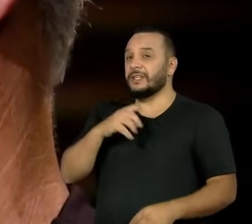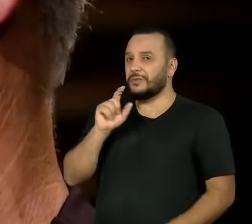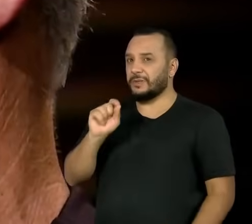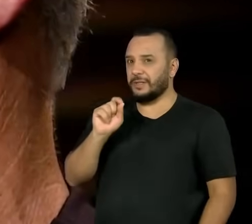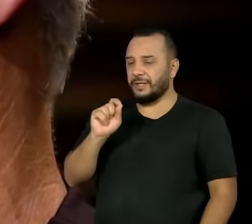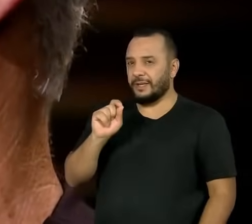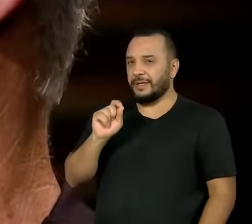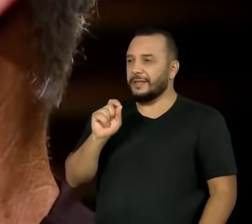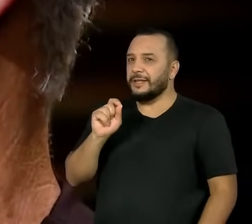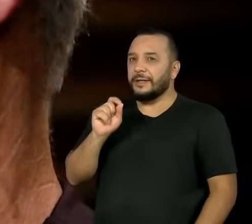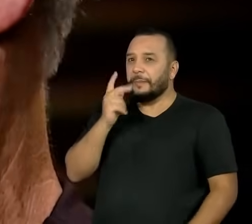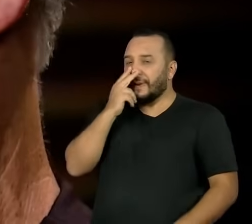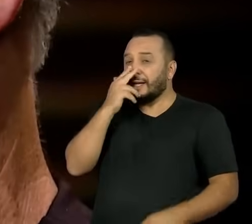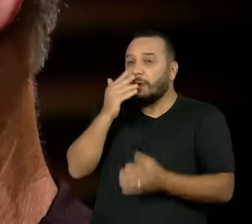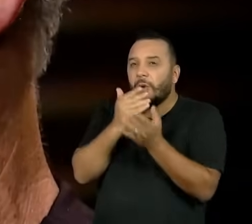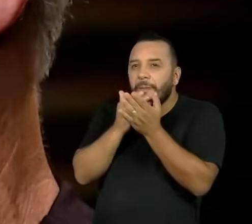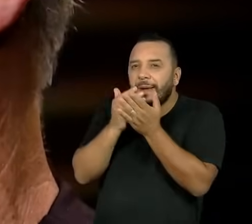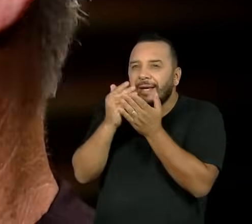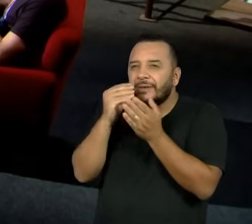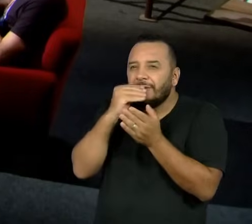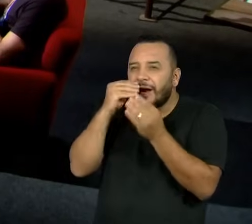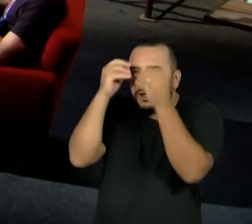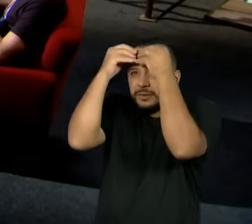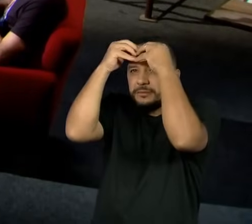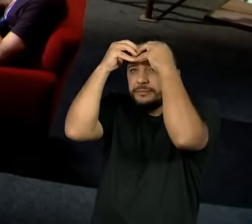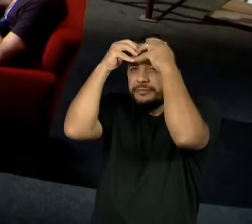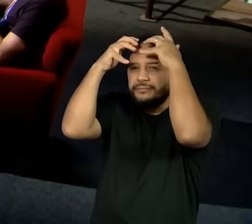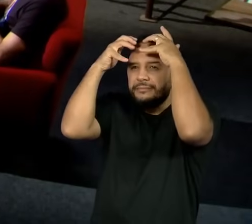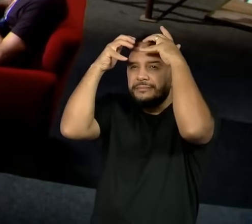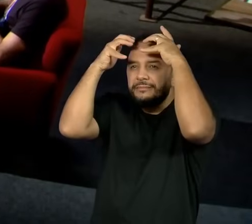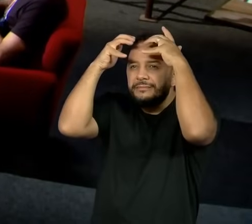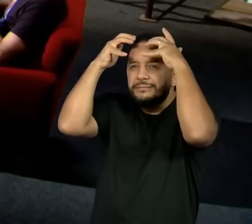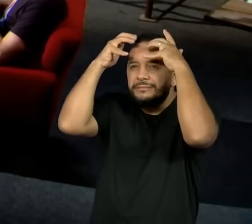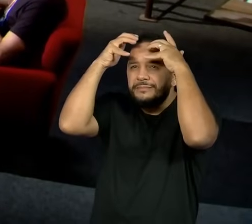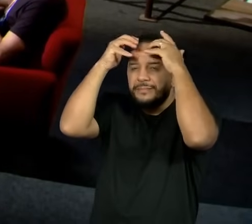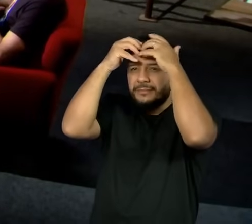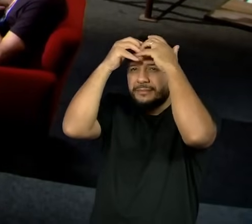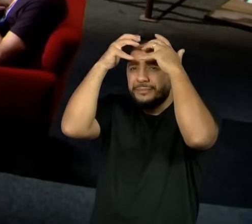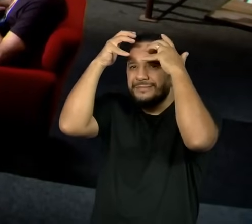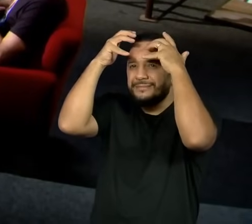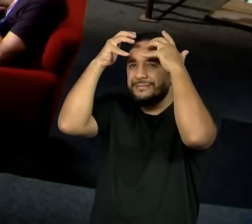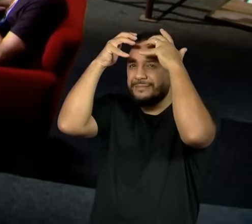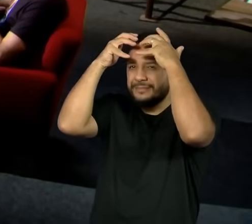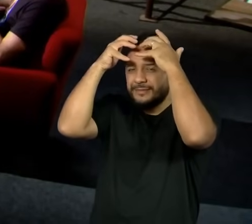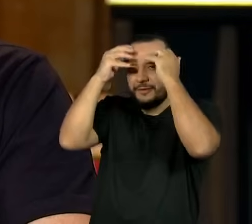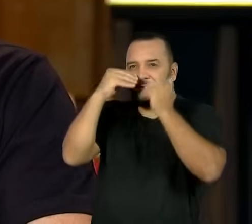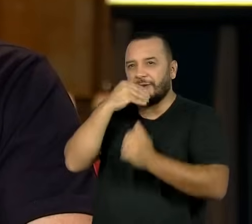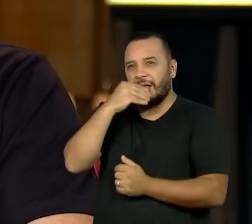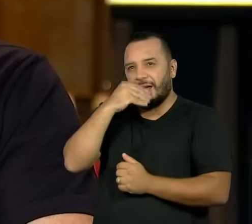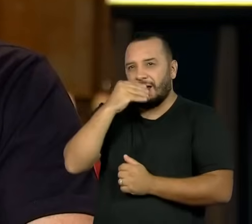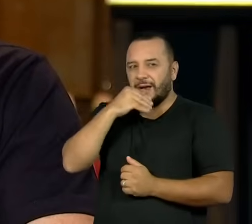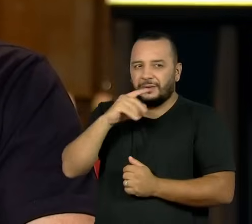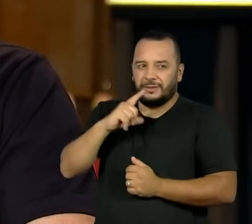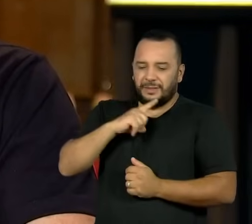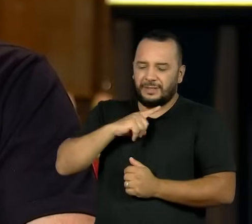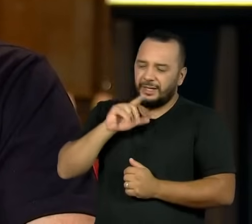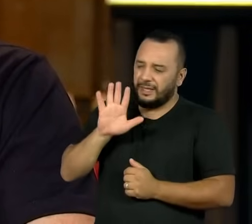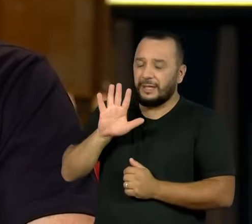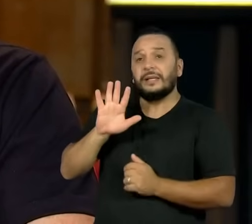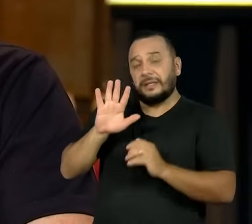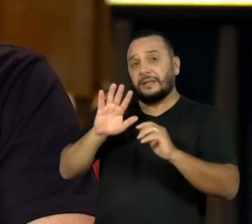gente chama de efeitos psicodélicos. São efeitos inefáveis, assim. Então, são efeitos que é difícil a